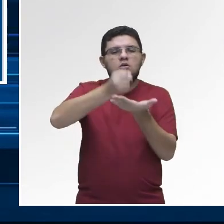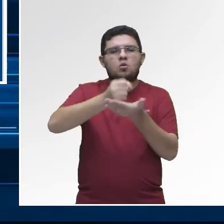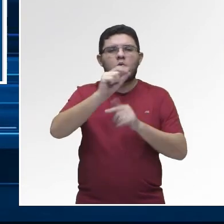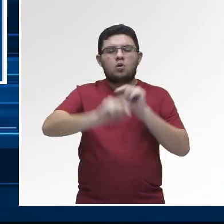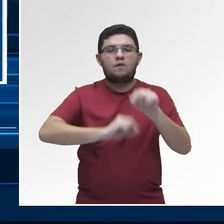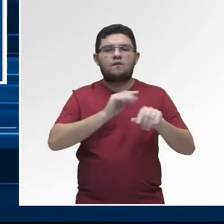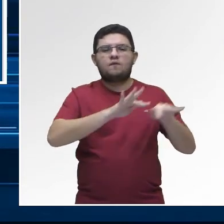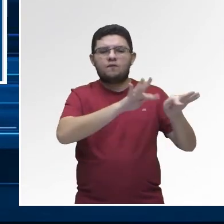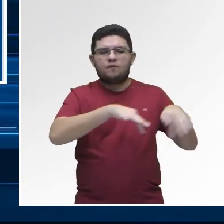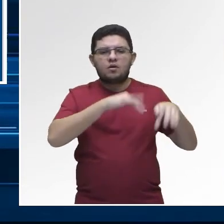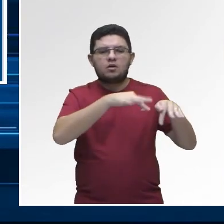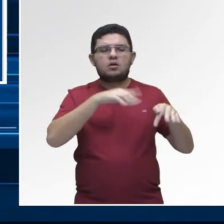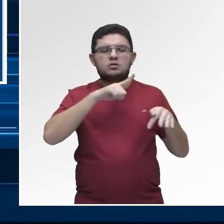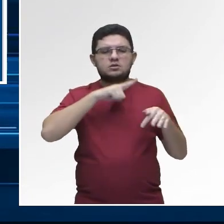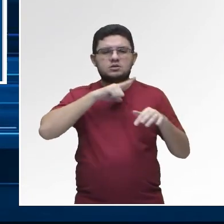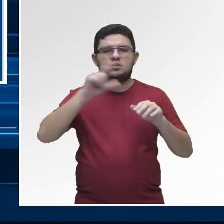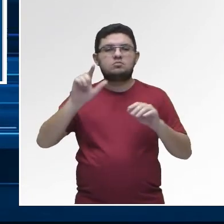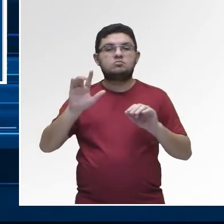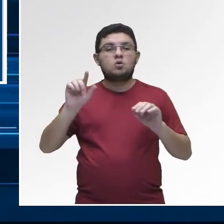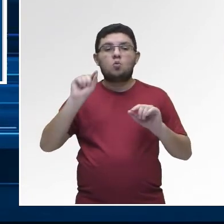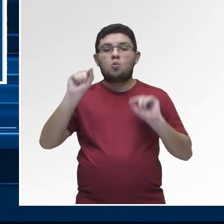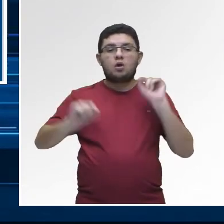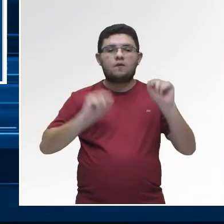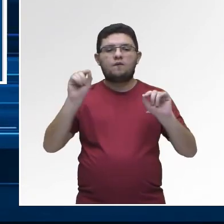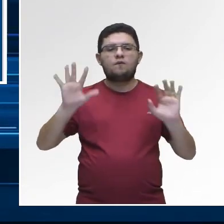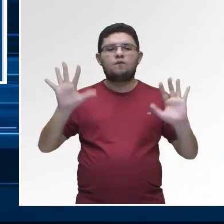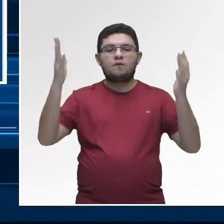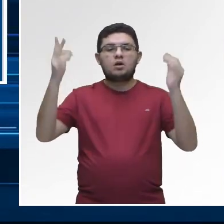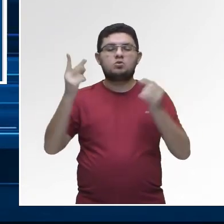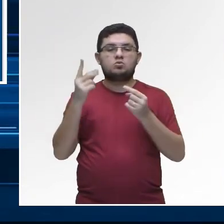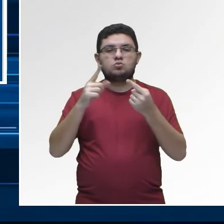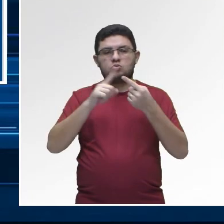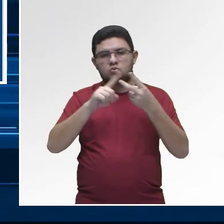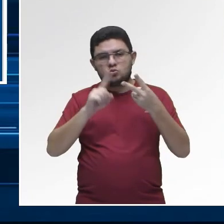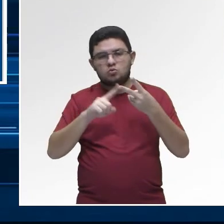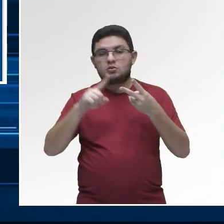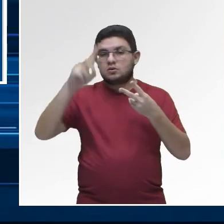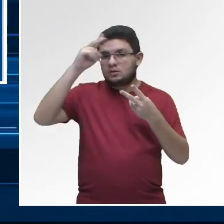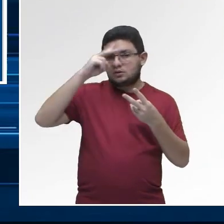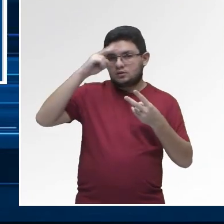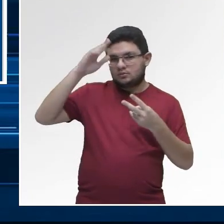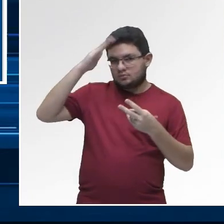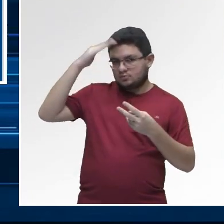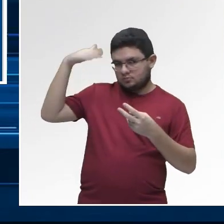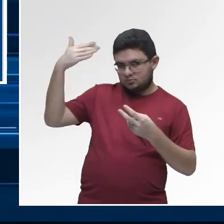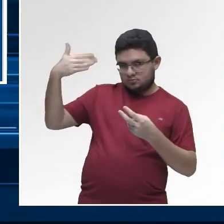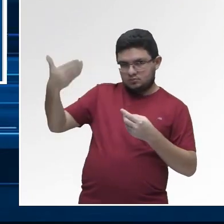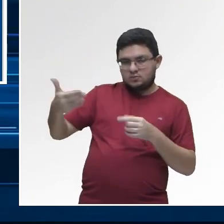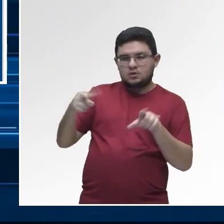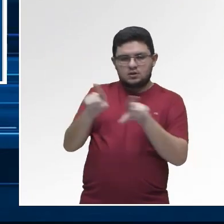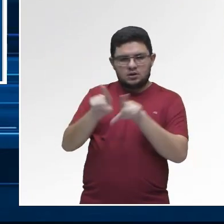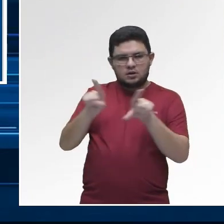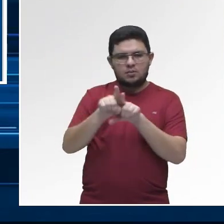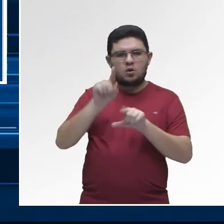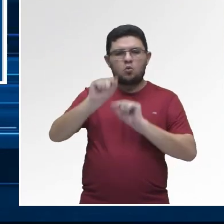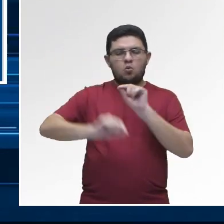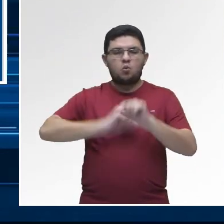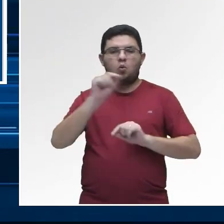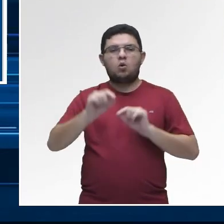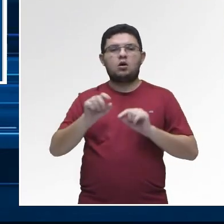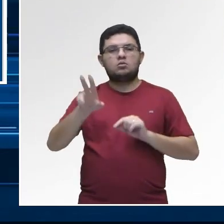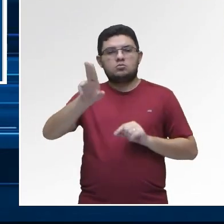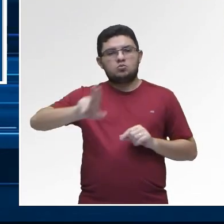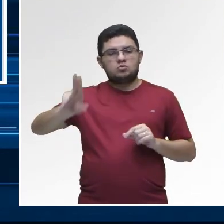duas cerimônias, a homenagem e a investidura, como nós vimos aí no vídeo que nós acabamos de ver, certo? E